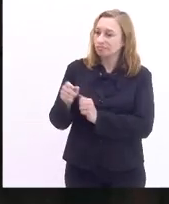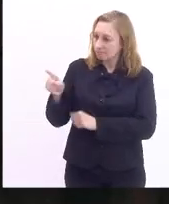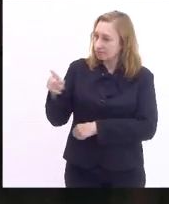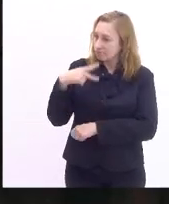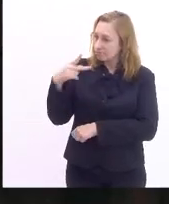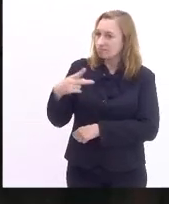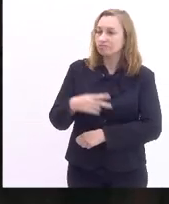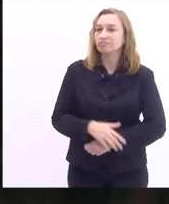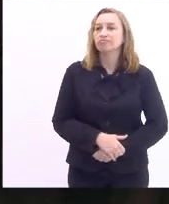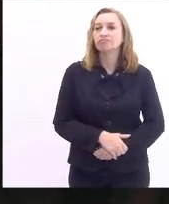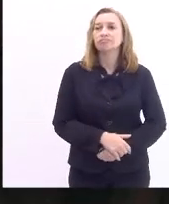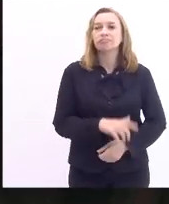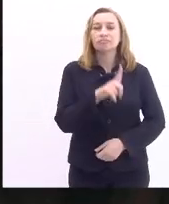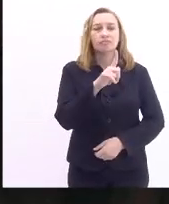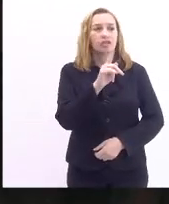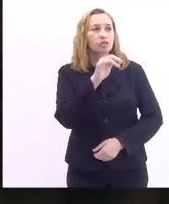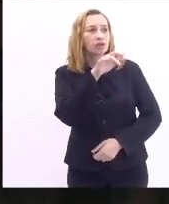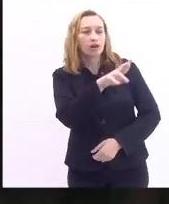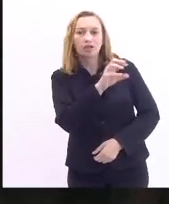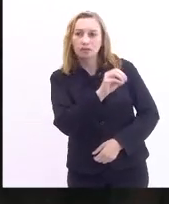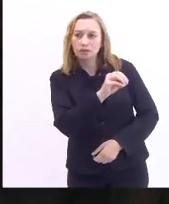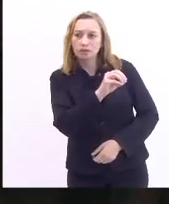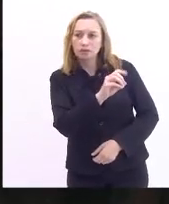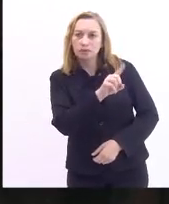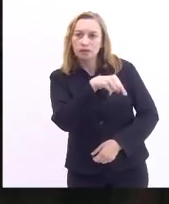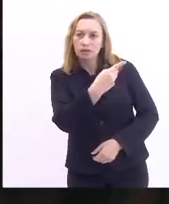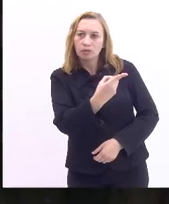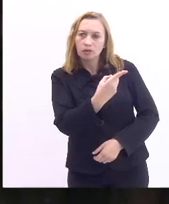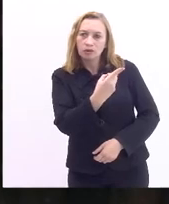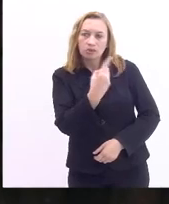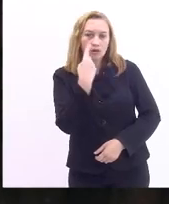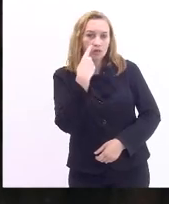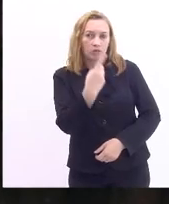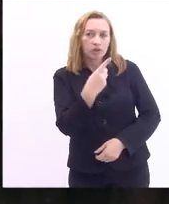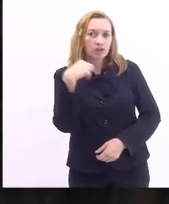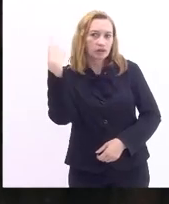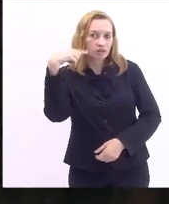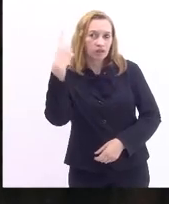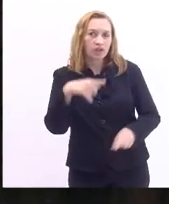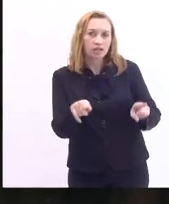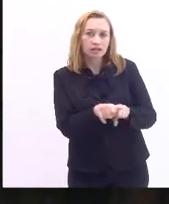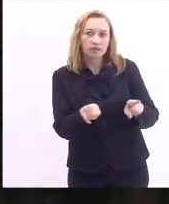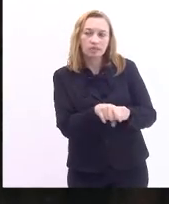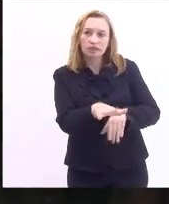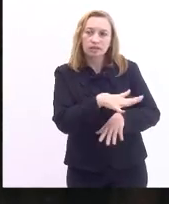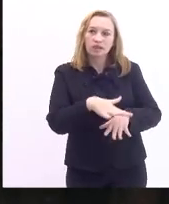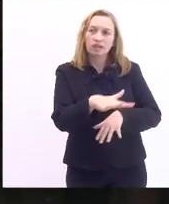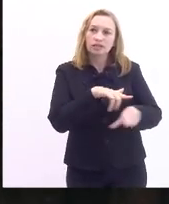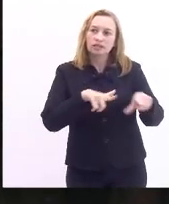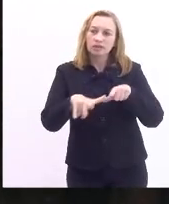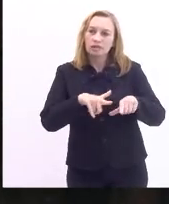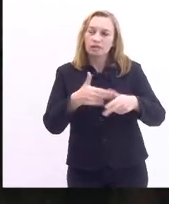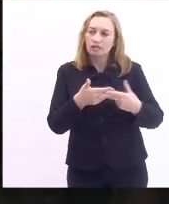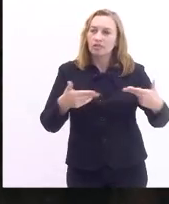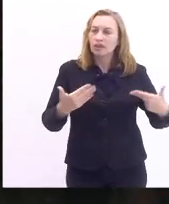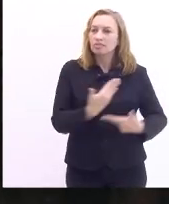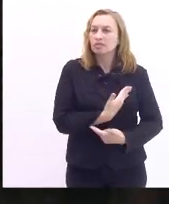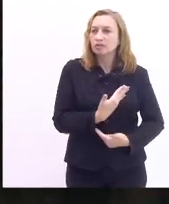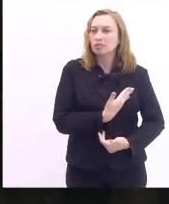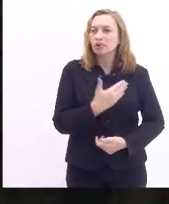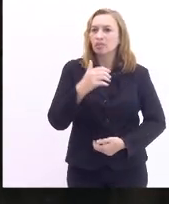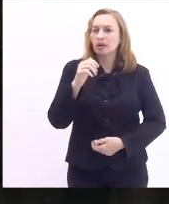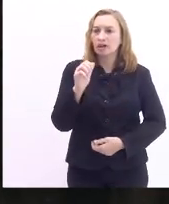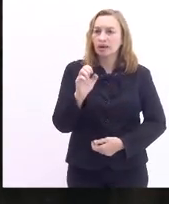você falou Leonardo Montalvão que depois eu descobri que advogado também de na área trabalhista tem uma série de companheiros meus da